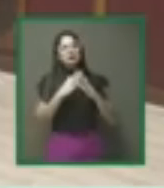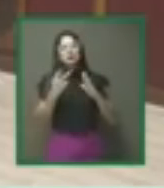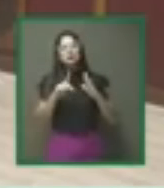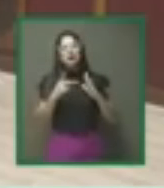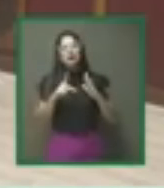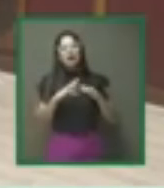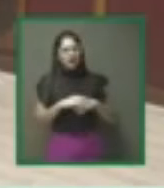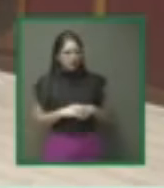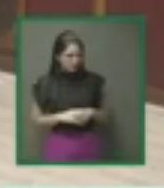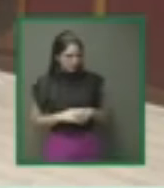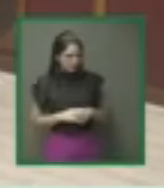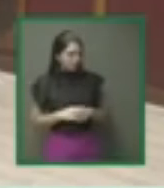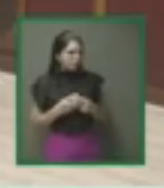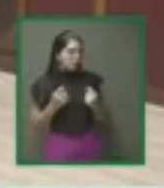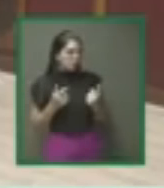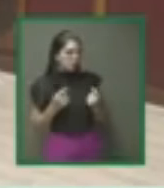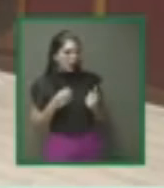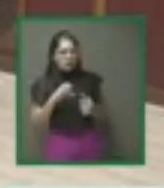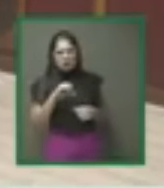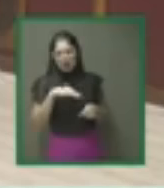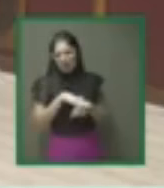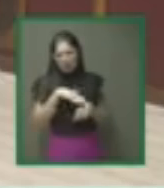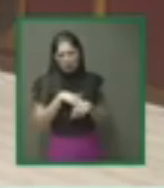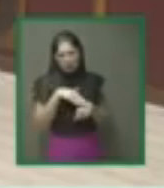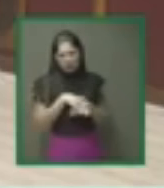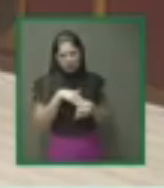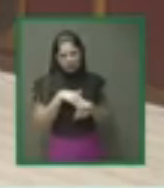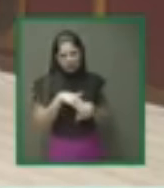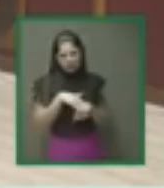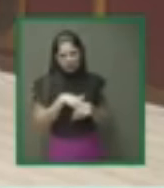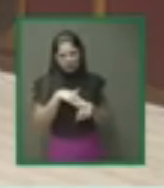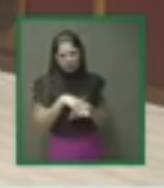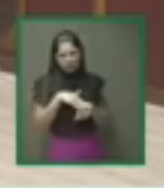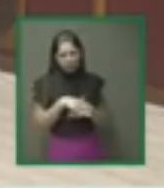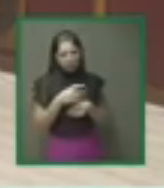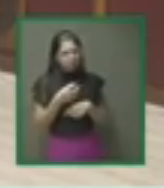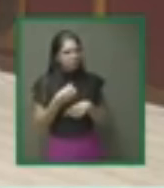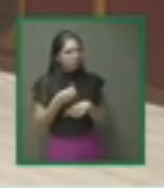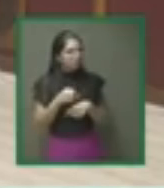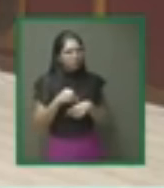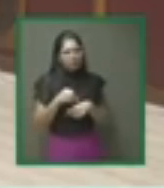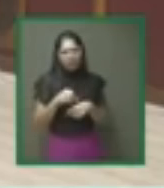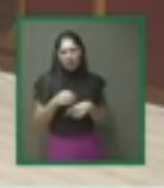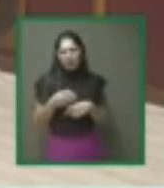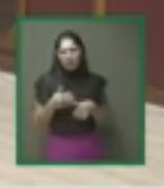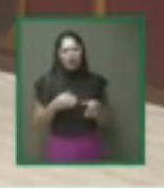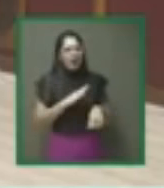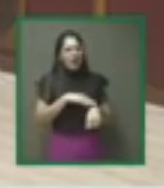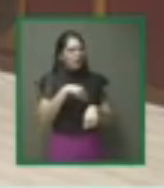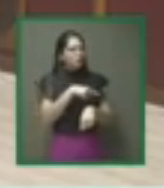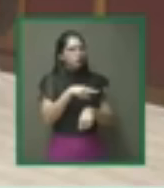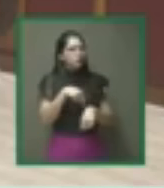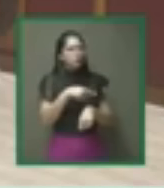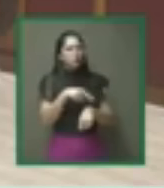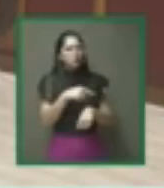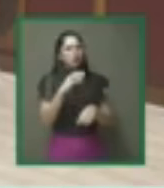casa? Era por volta de umas 9 horas, quanto, 9 horas, 9:10, por aí. Quanto tempo mais ou menos ele ficou